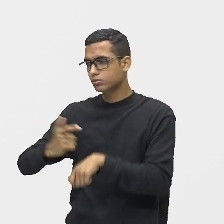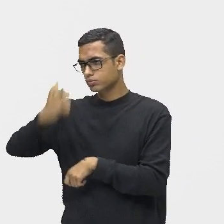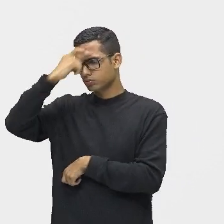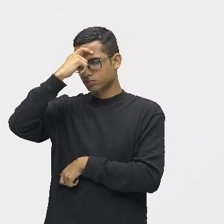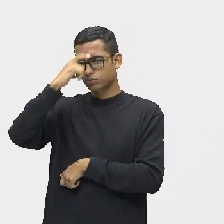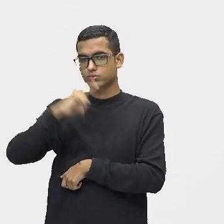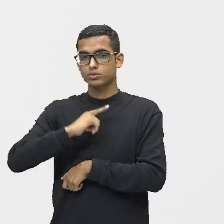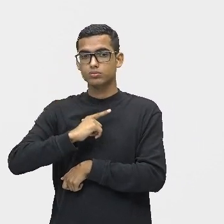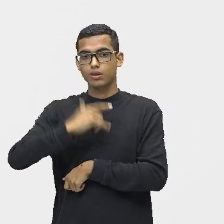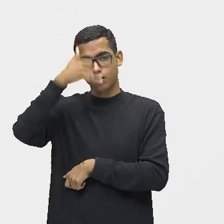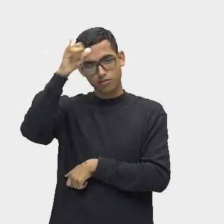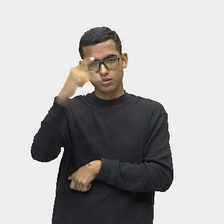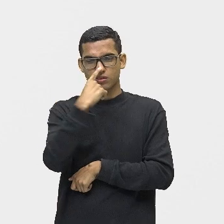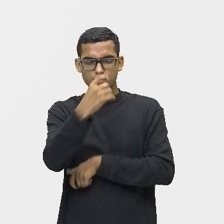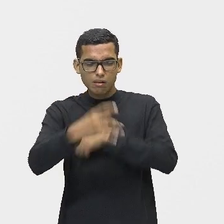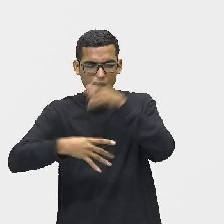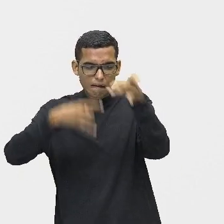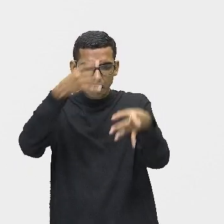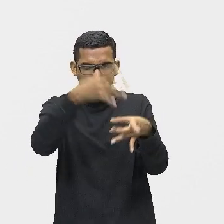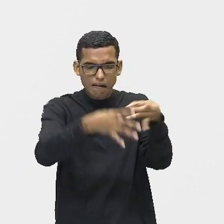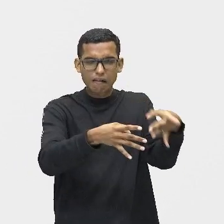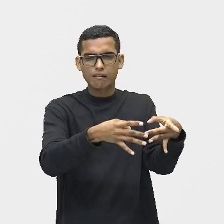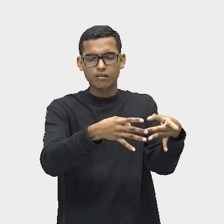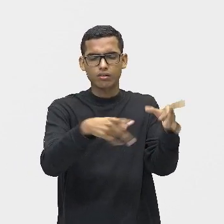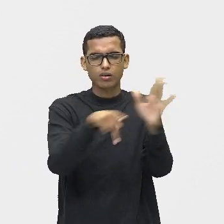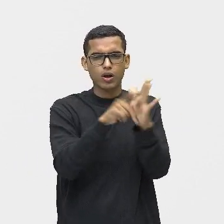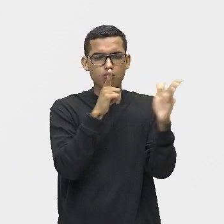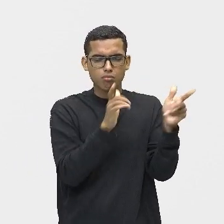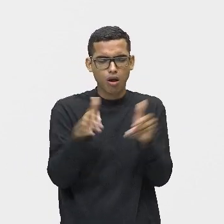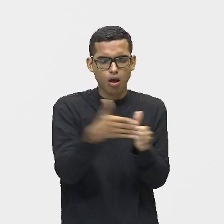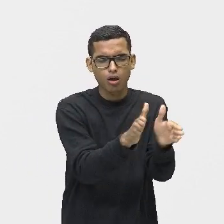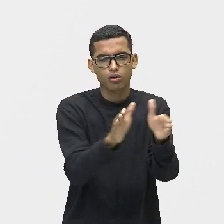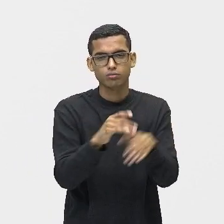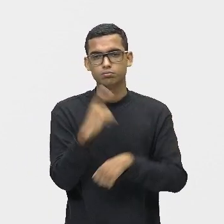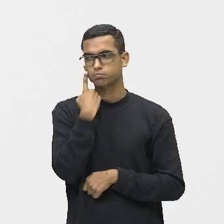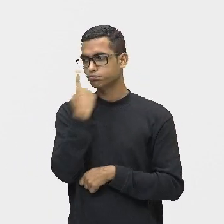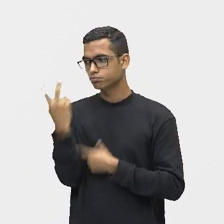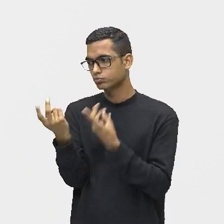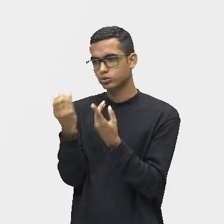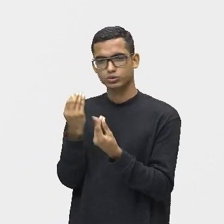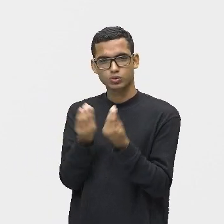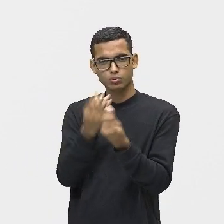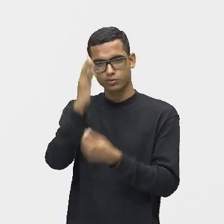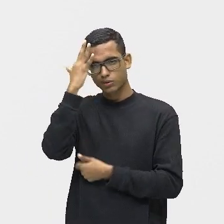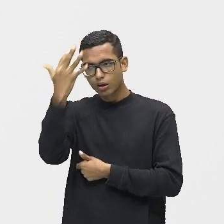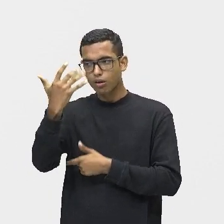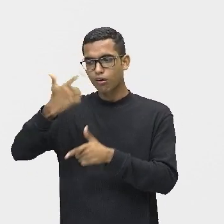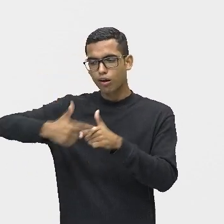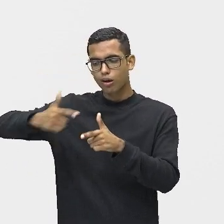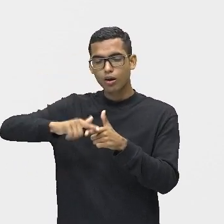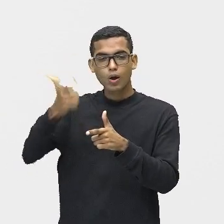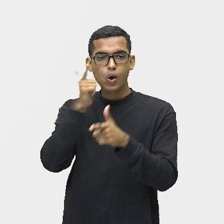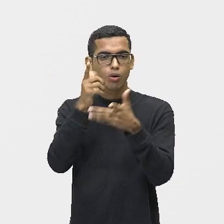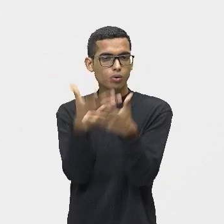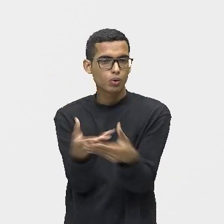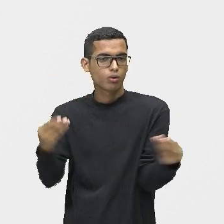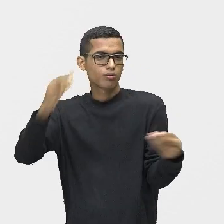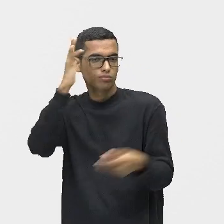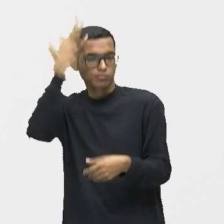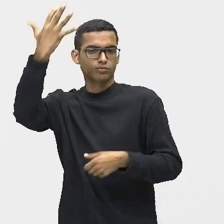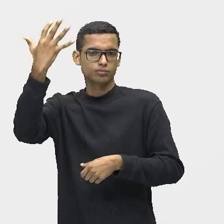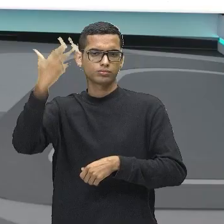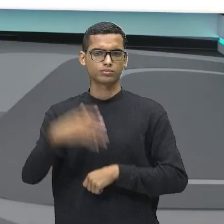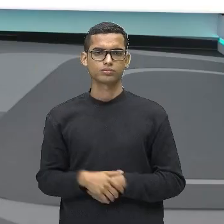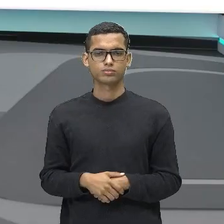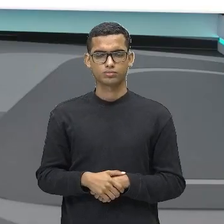argumento até mostrando uma solução para um problema, ok? Então observe que são os argumentos que poderiam ser